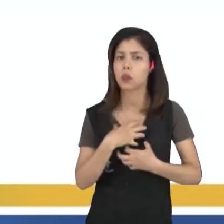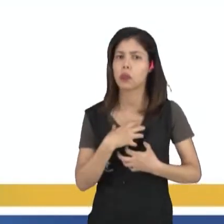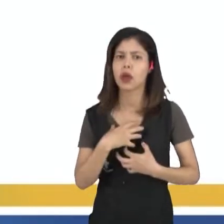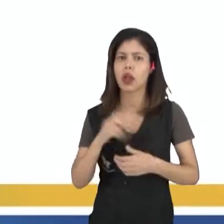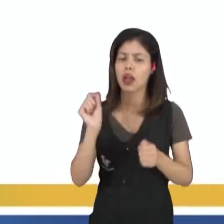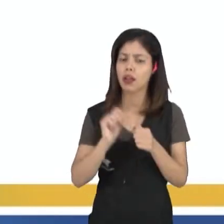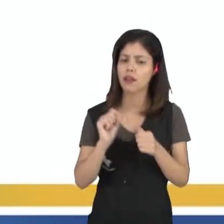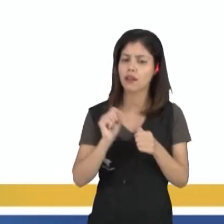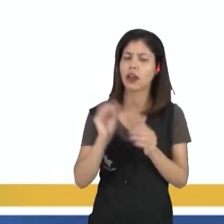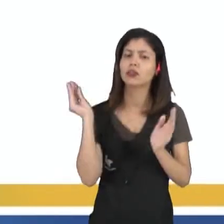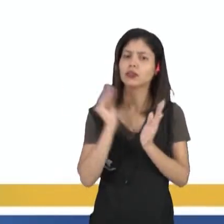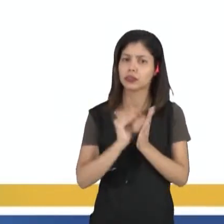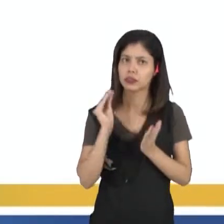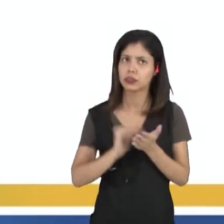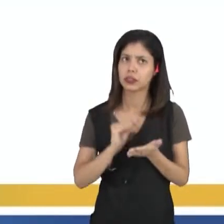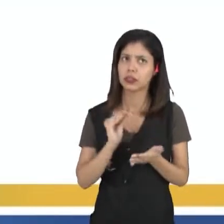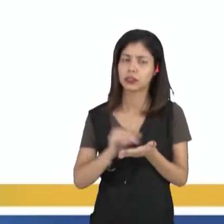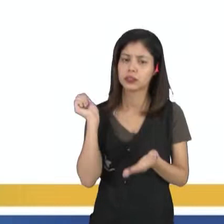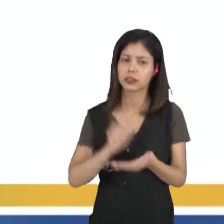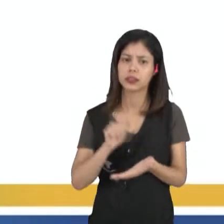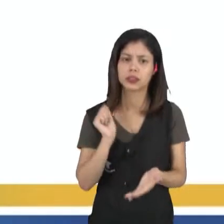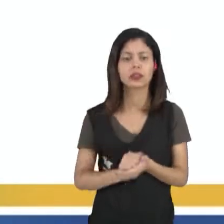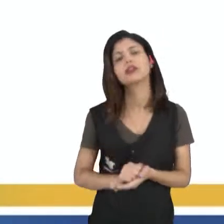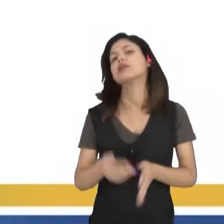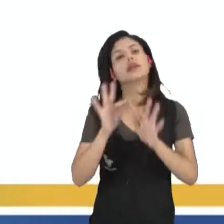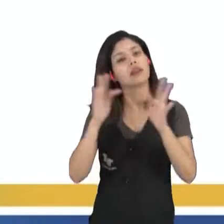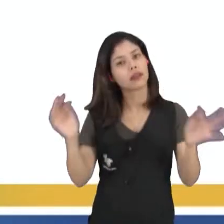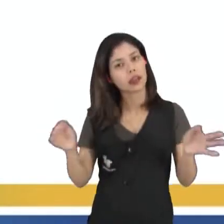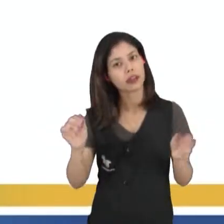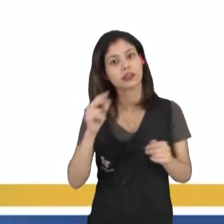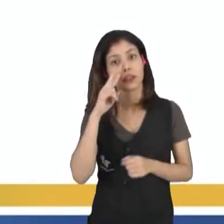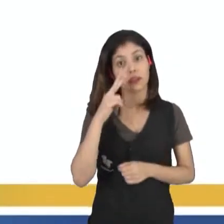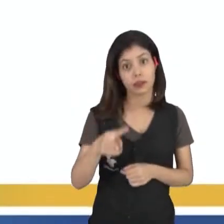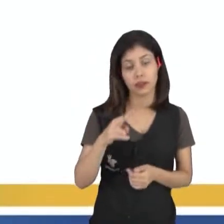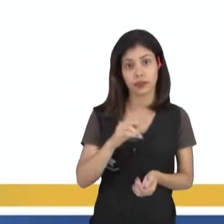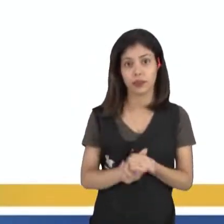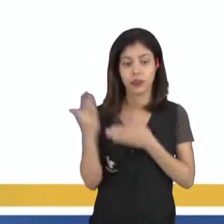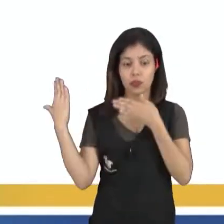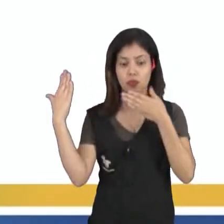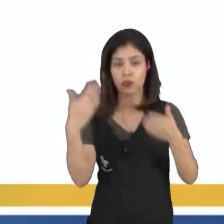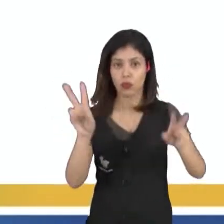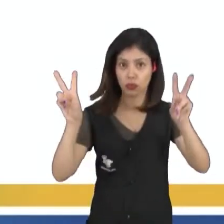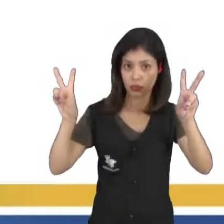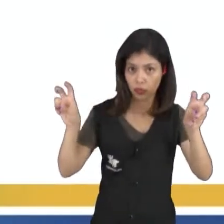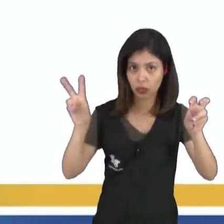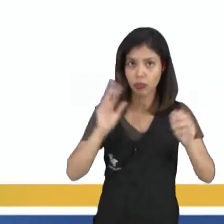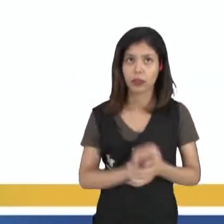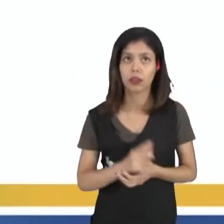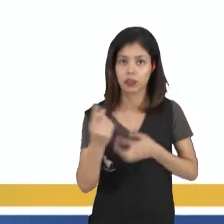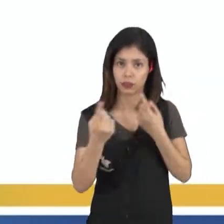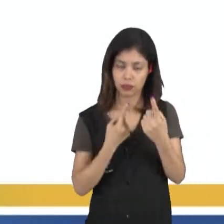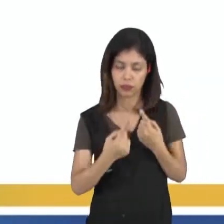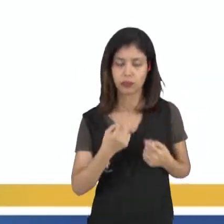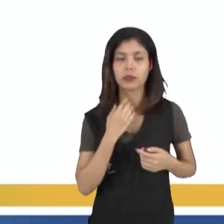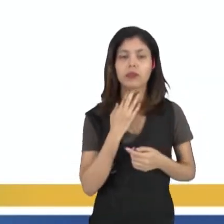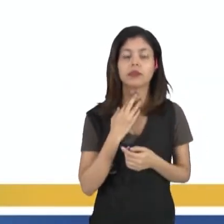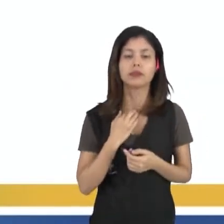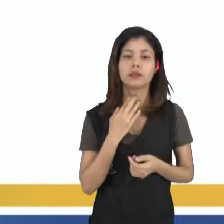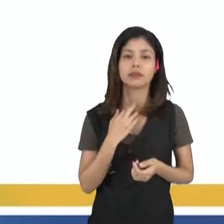se realiza o fato descrito na frase, sinaliza a mudança de foco no tema que se vinha